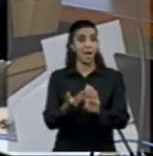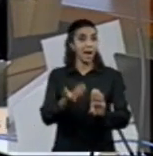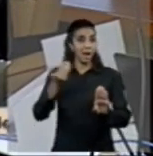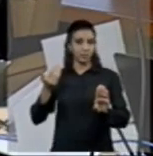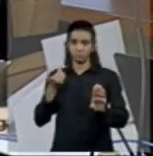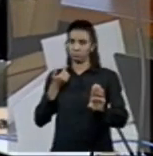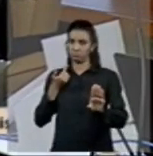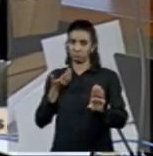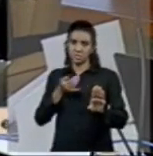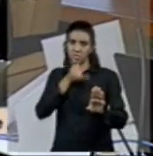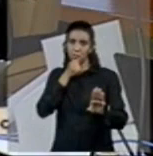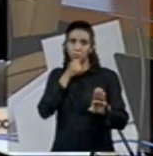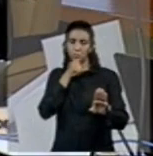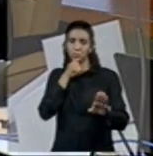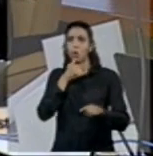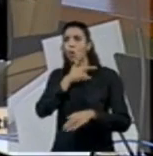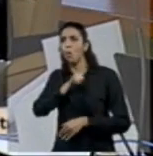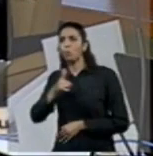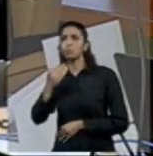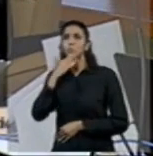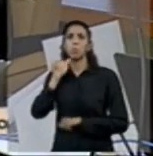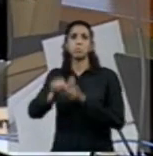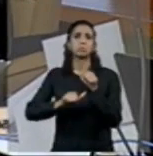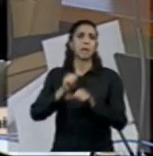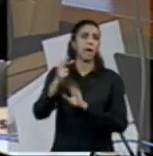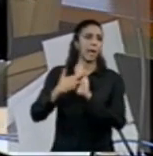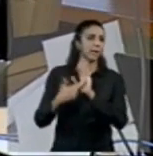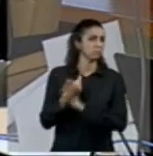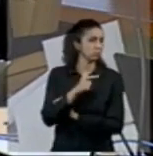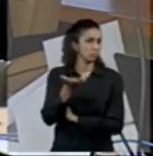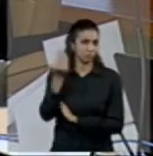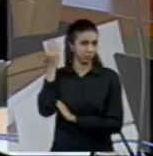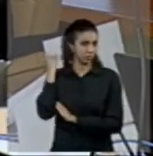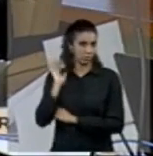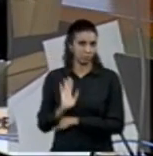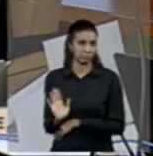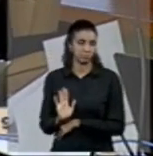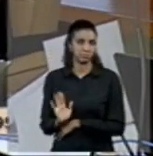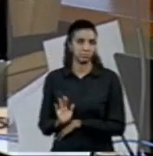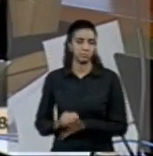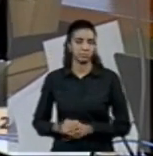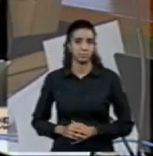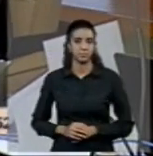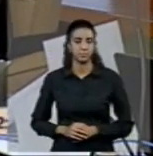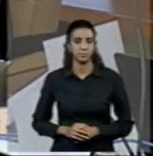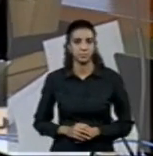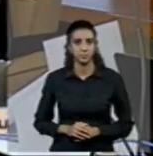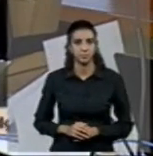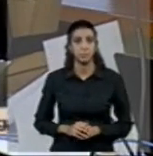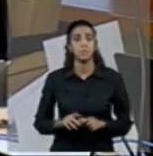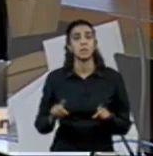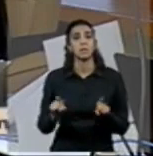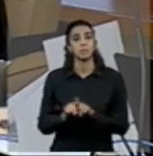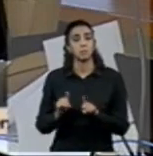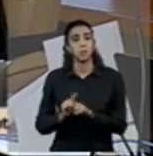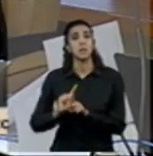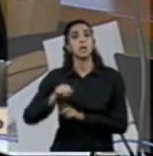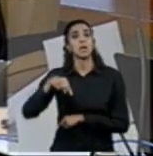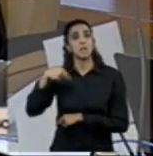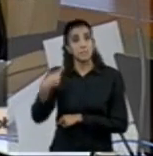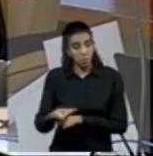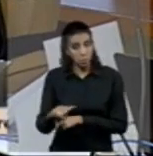momento qualquer reforma de iniciativa legislativa, quando, inclusive, do reconhecimento da repercussão